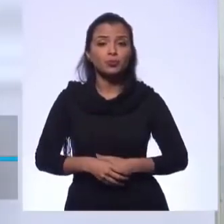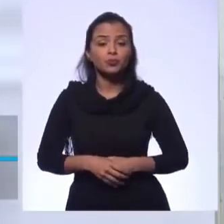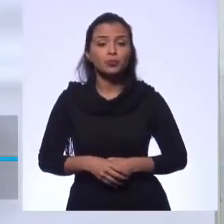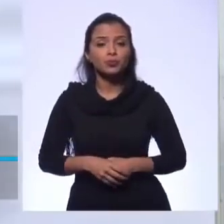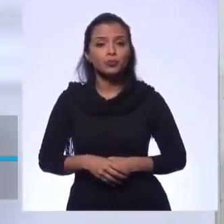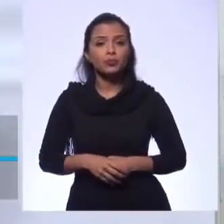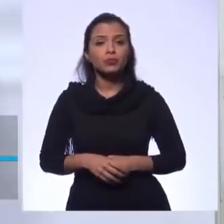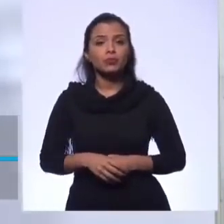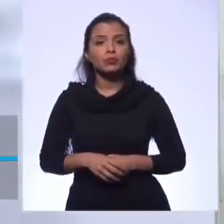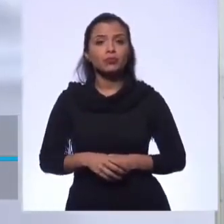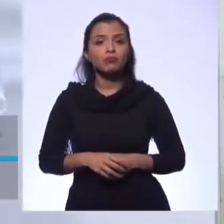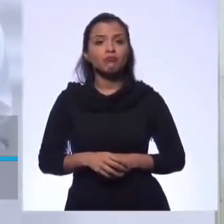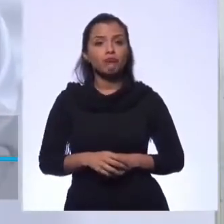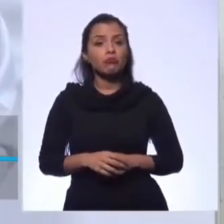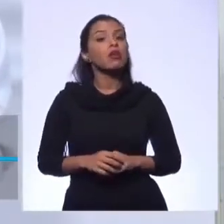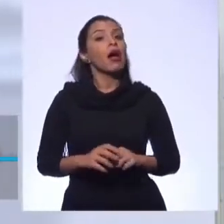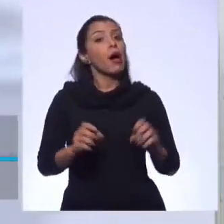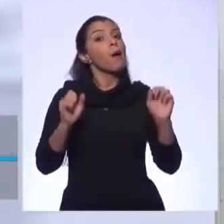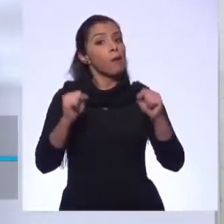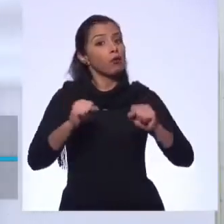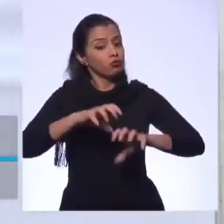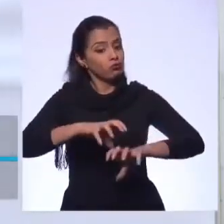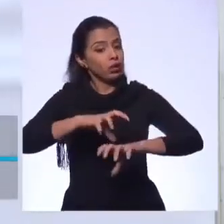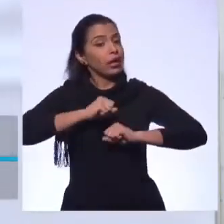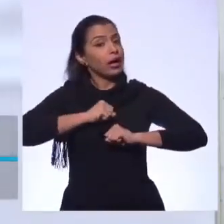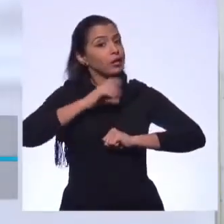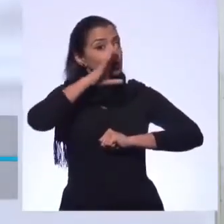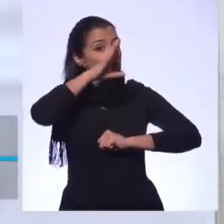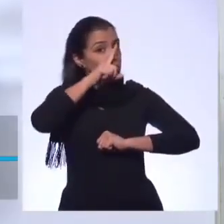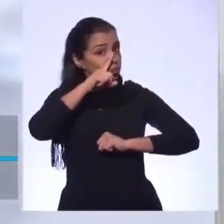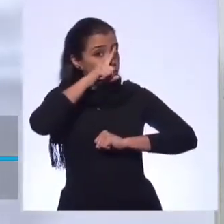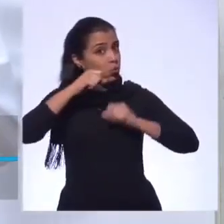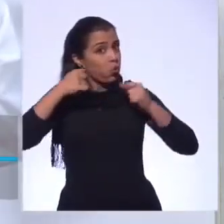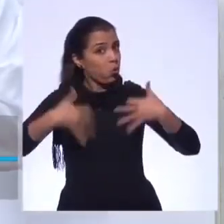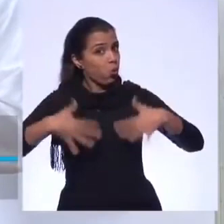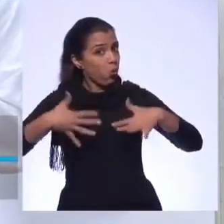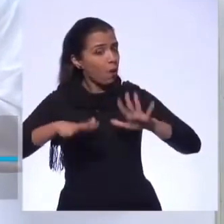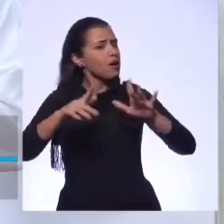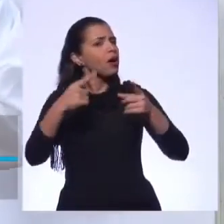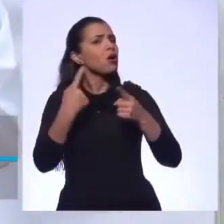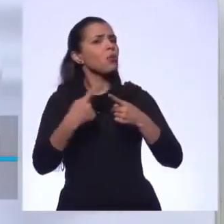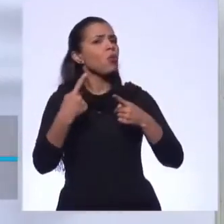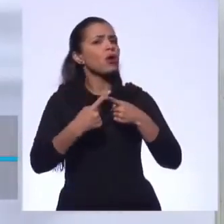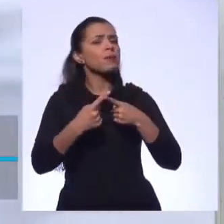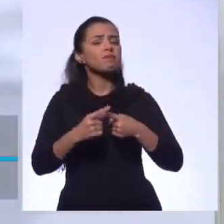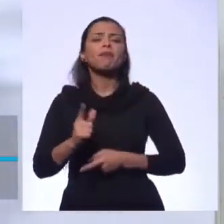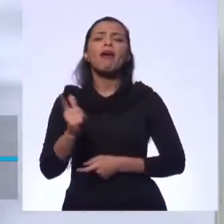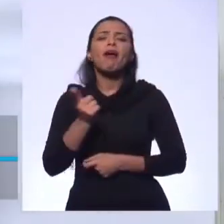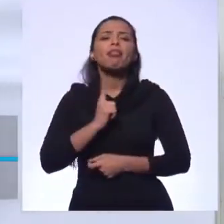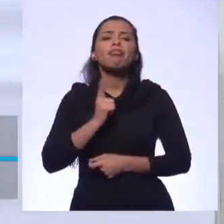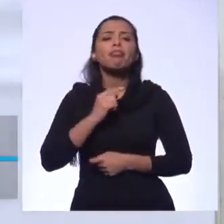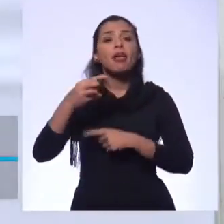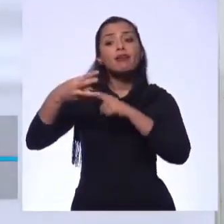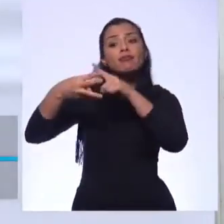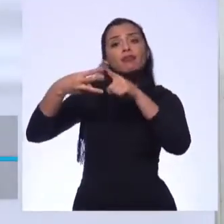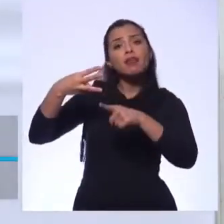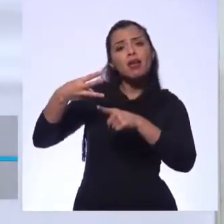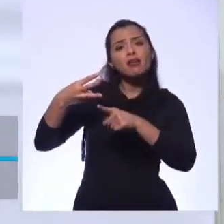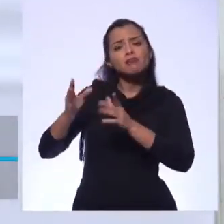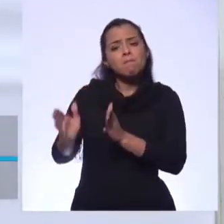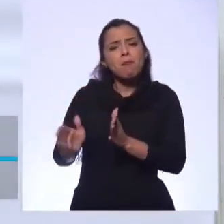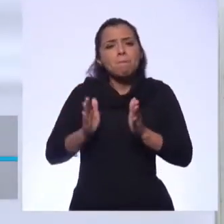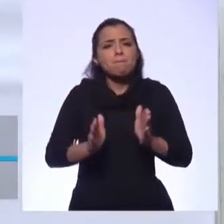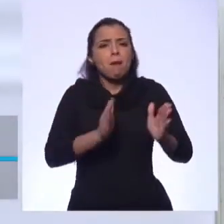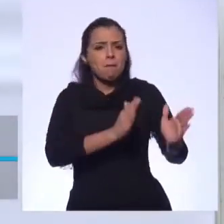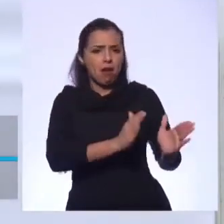Ela pode se tornar muito grave e eu vou falar para vocês por quê. Tá? A sífilis, ela vai ter basicamente 3 estágios, tá